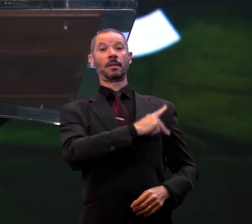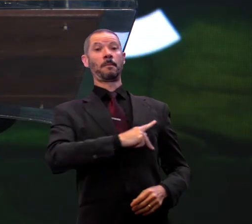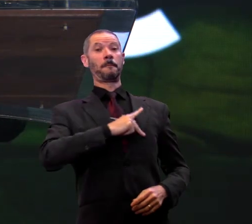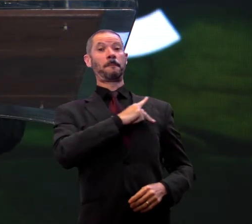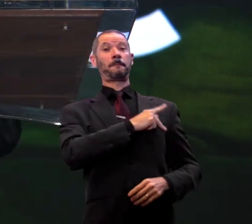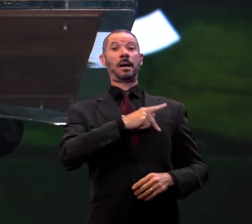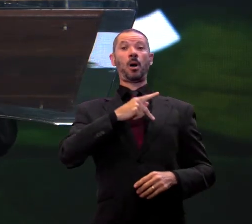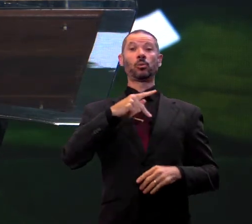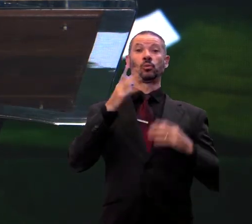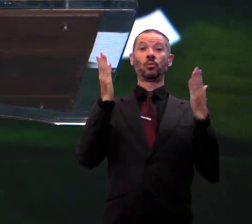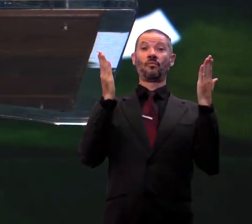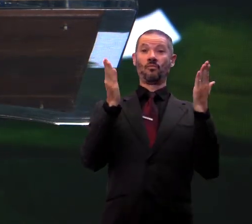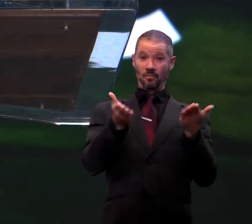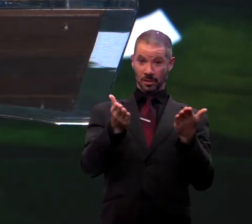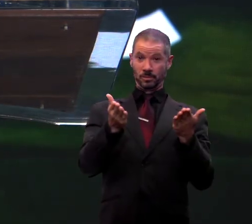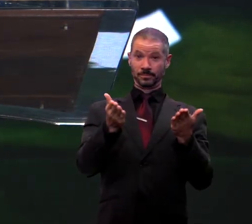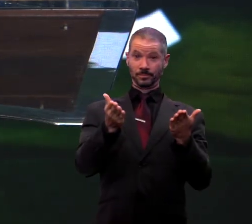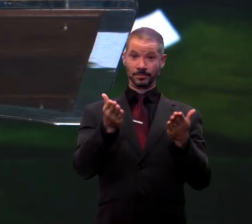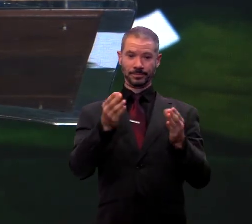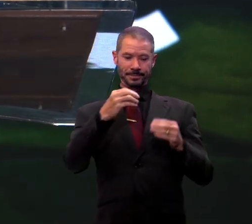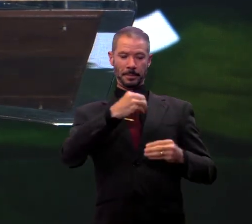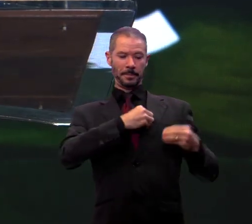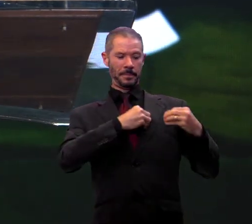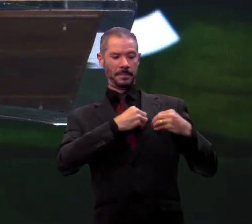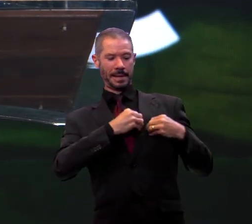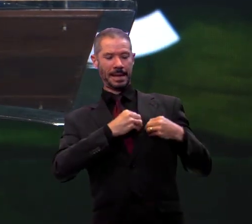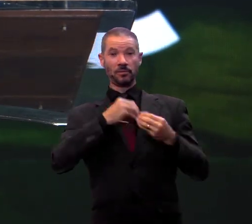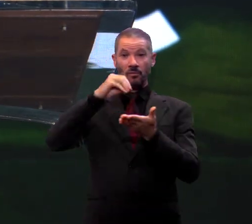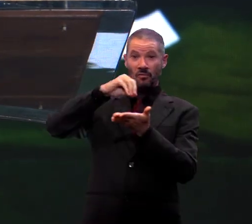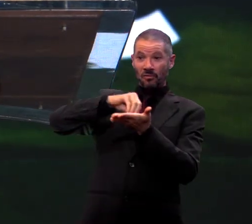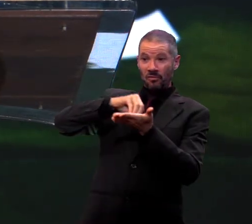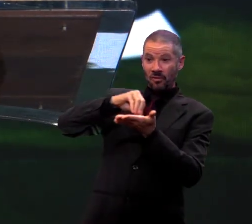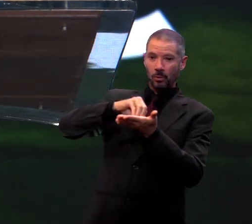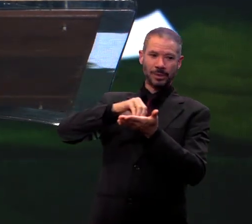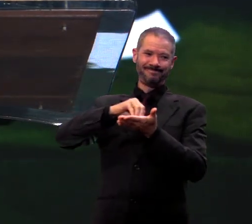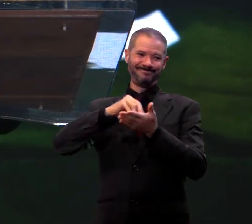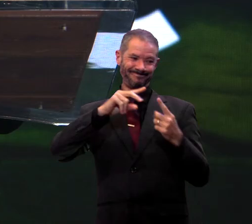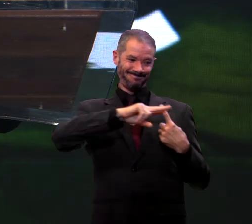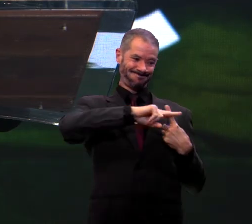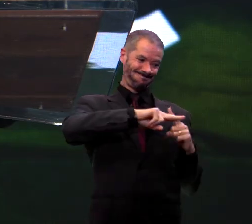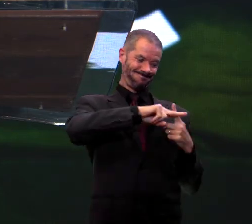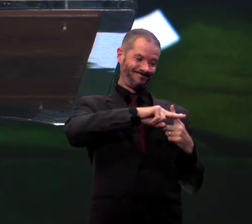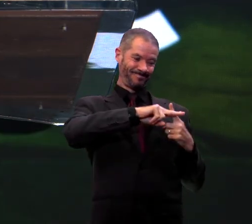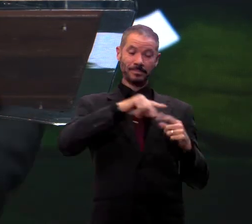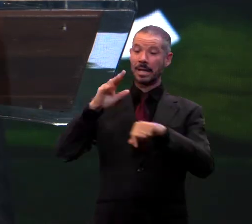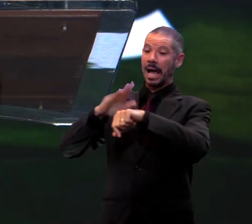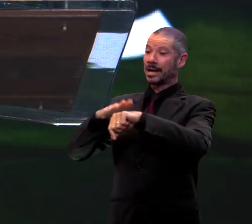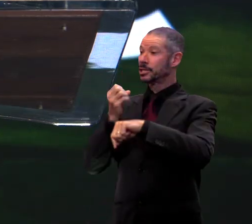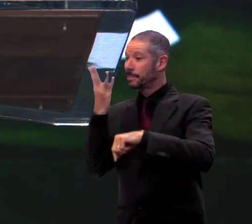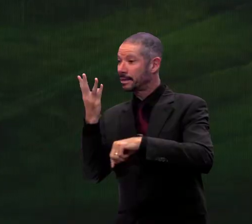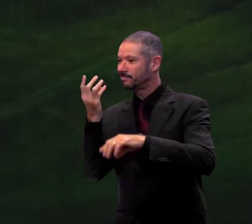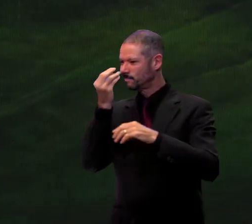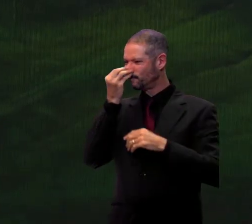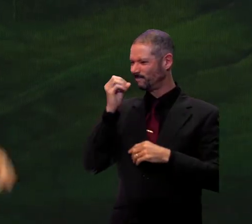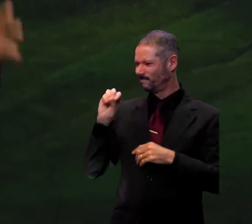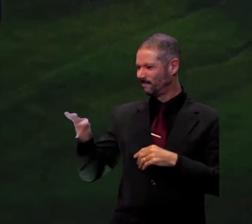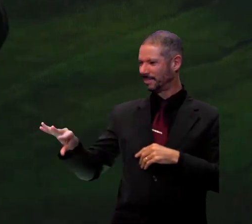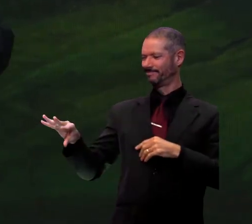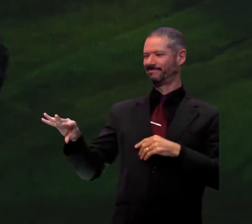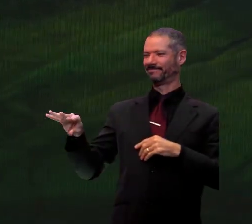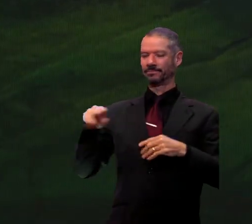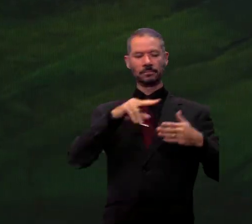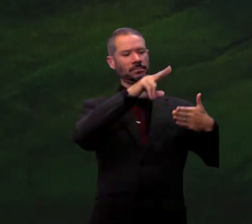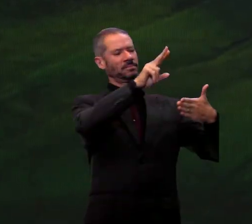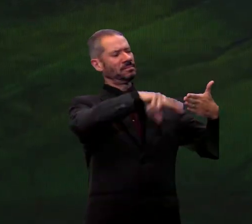disse isso. O pecado da omissão consiste em poder agir para o bem, mas não fazê-lo. E nós